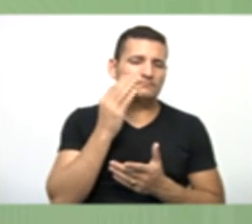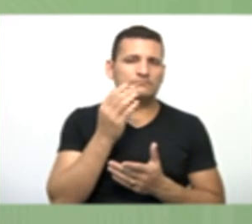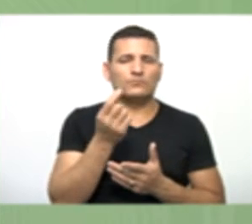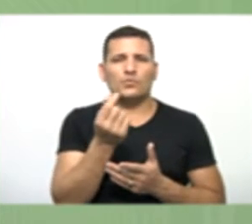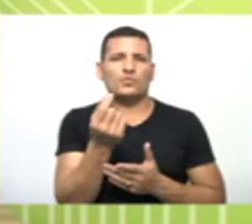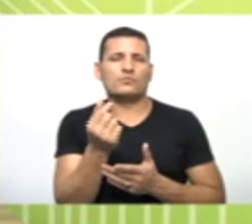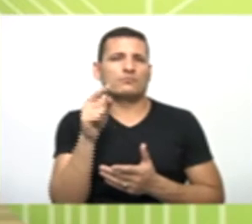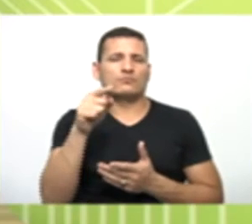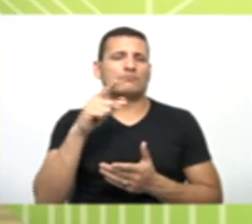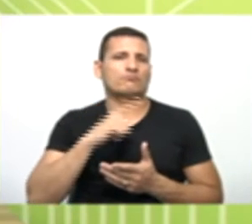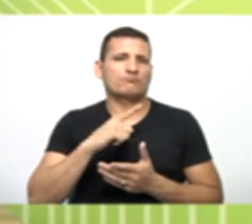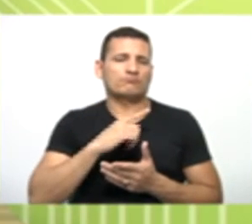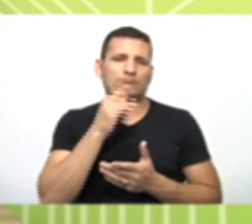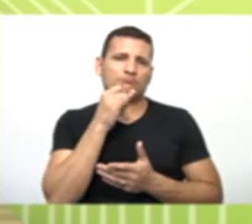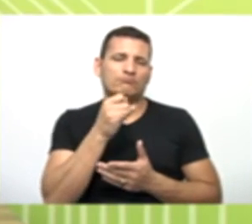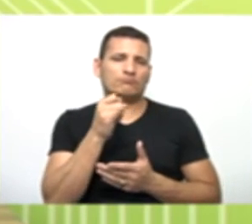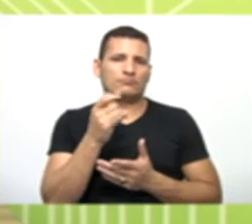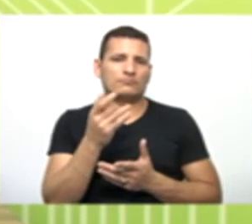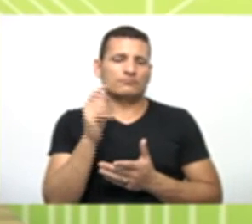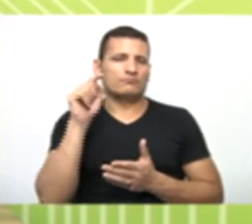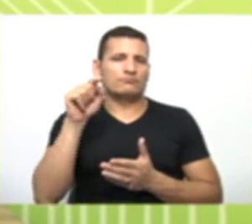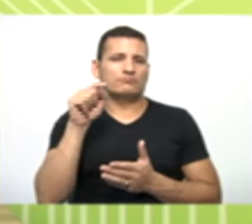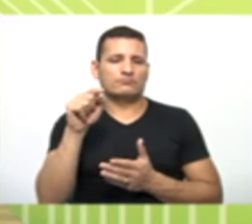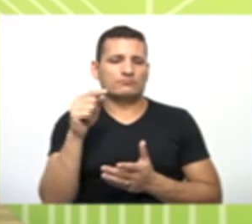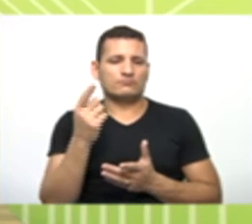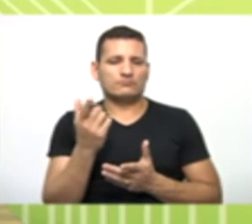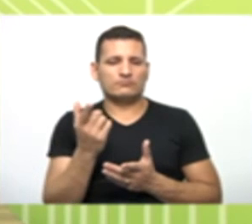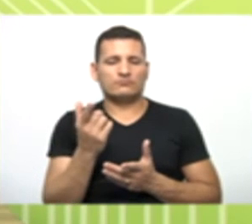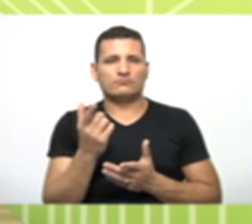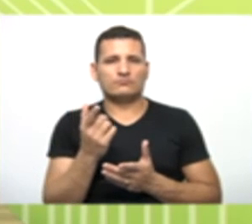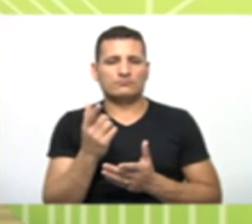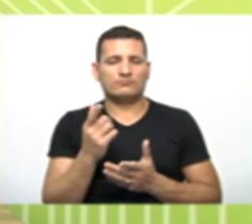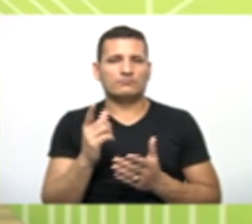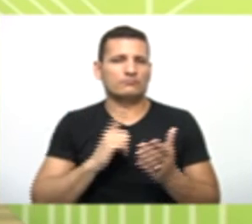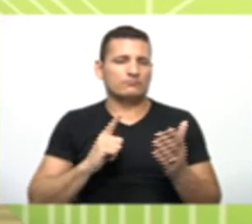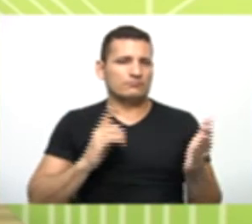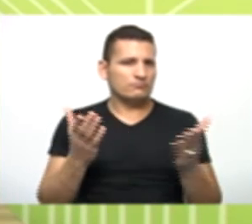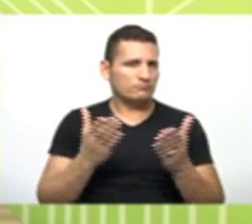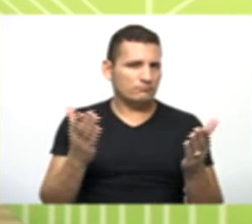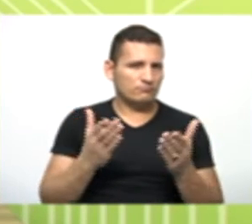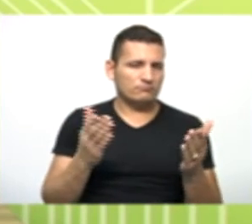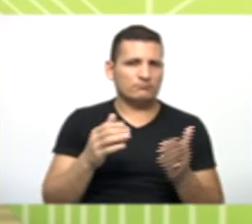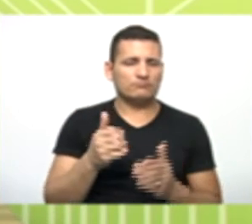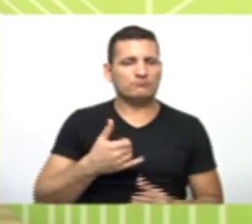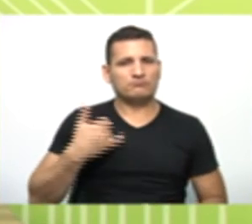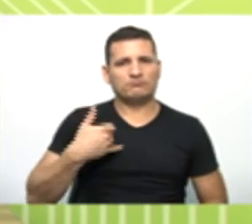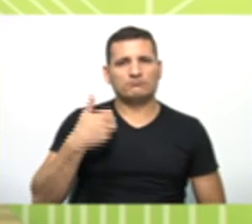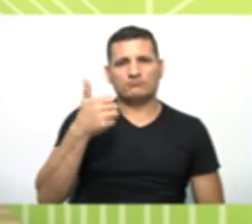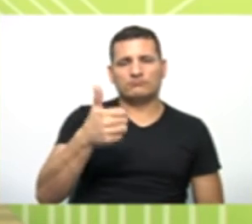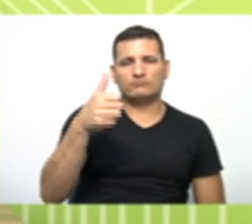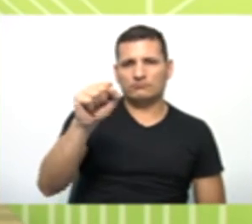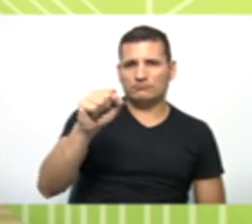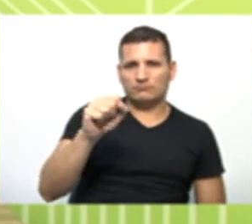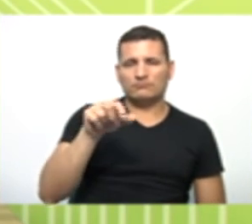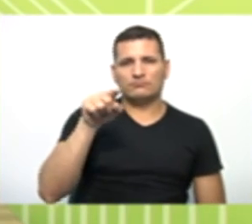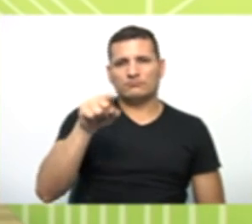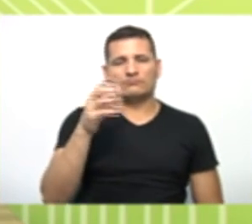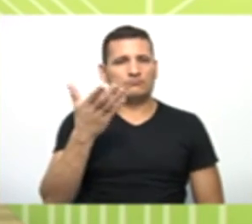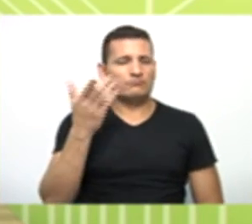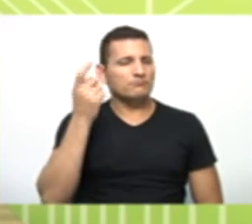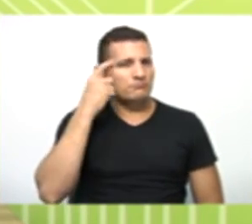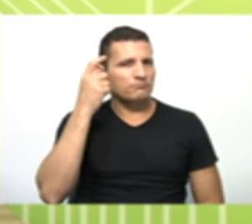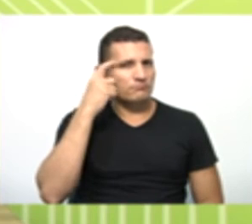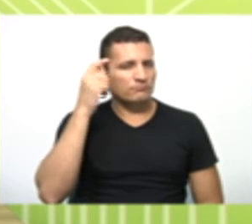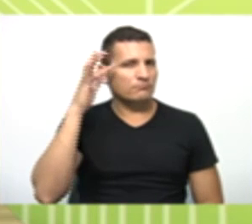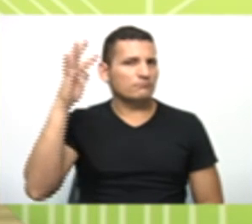ter numa aplicação, digamos que você tem hoje 18 anos e você quer imaginar quanto que